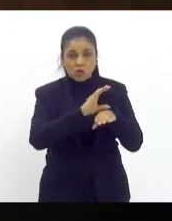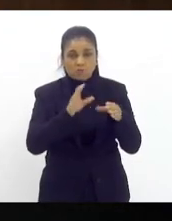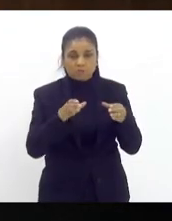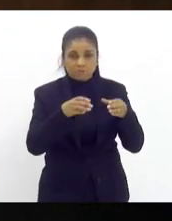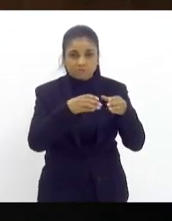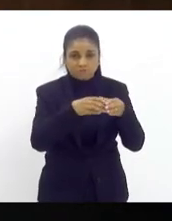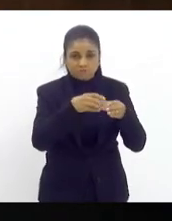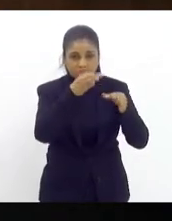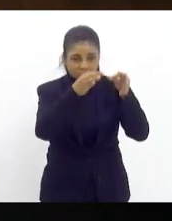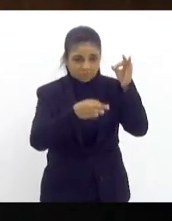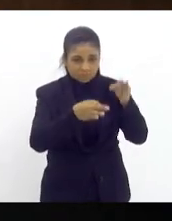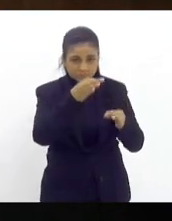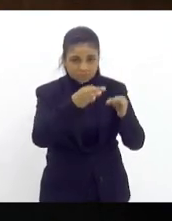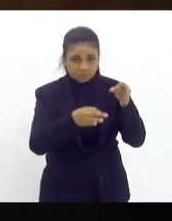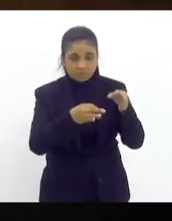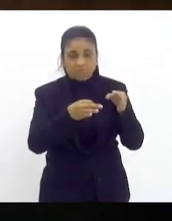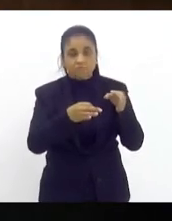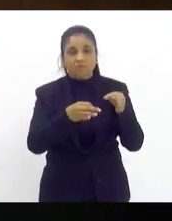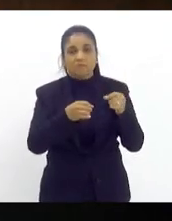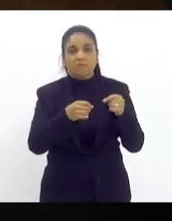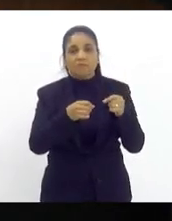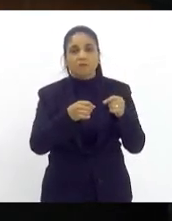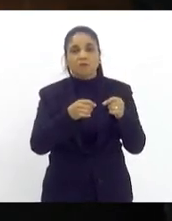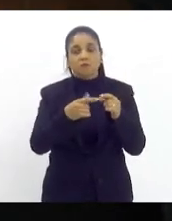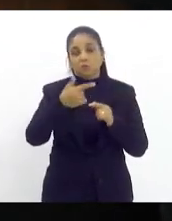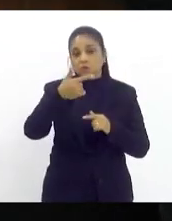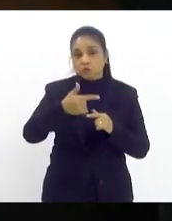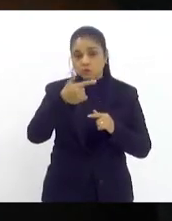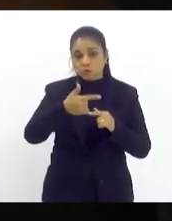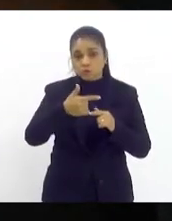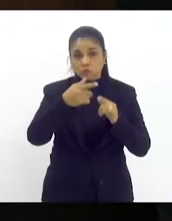a pedido do autor Jair o segundo projeto